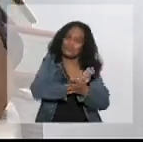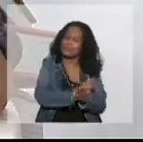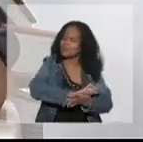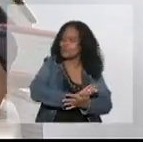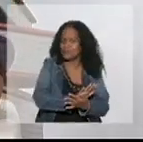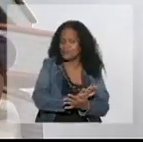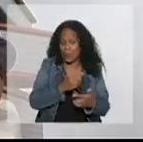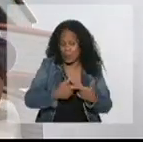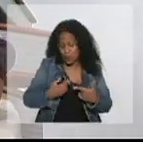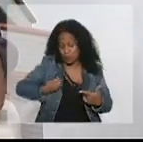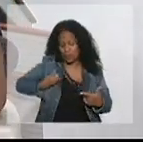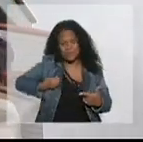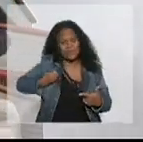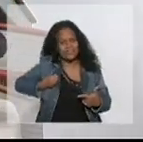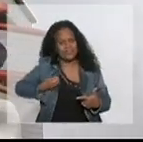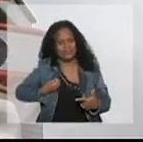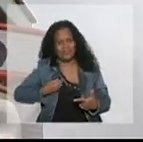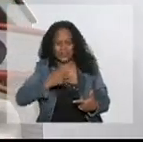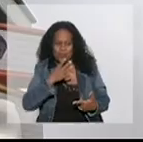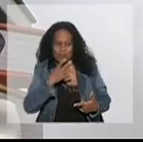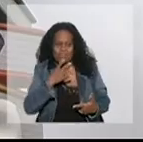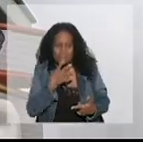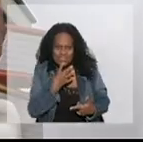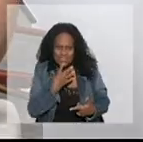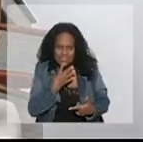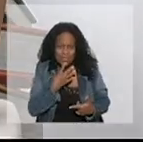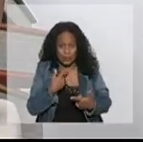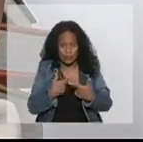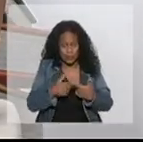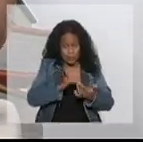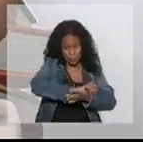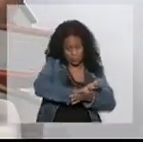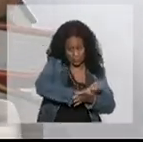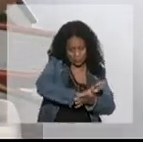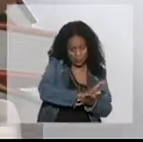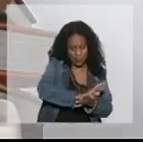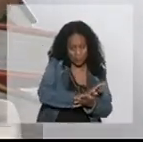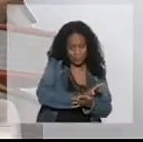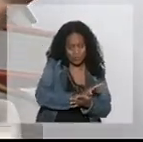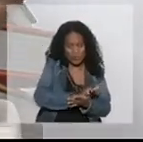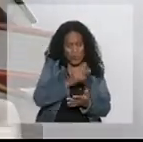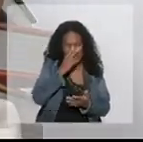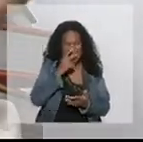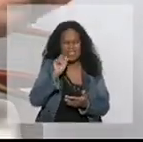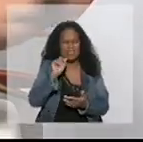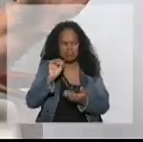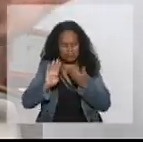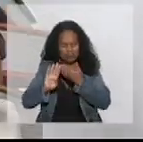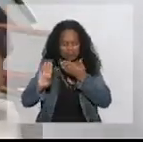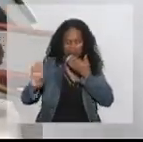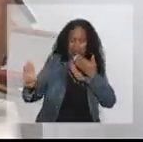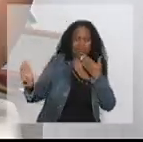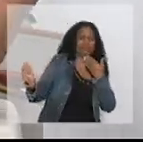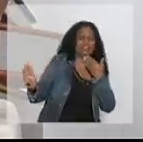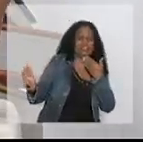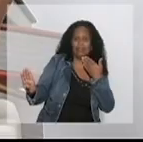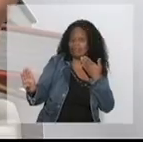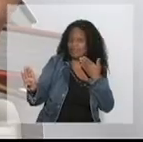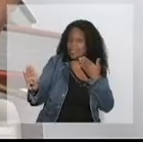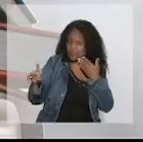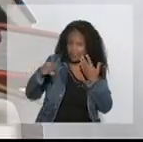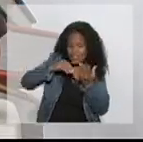Sim, na medida que você convive, que você conhece certeza, a pessoa, né? Porque o preconceito está sempre lá e a gente aqui, né? Então, quando você